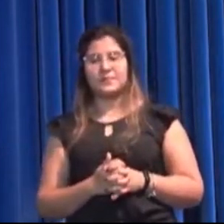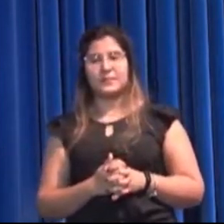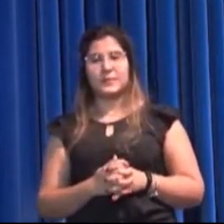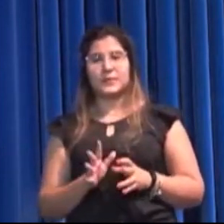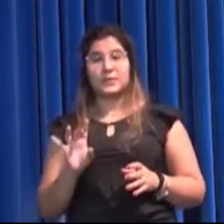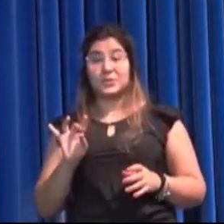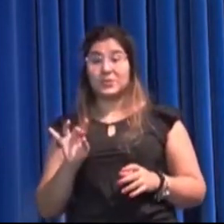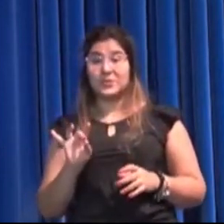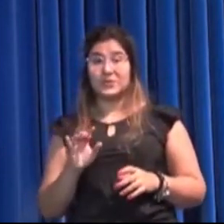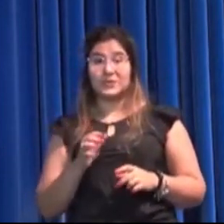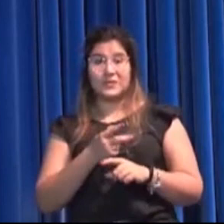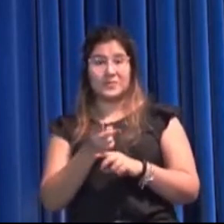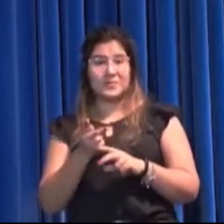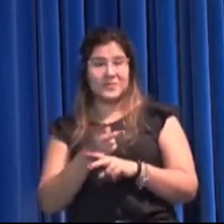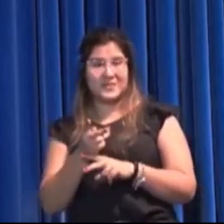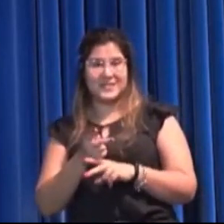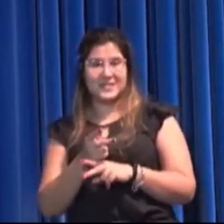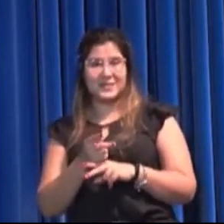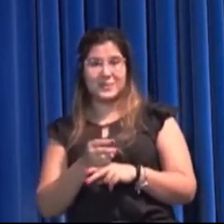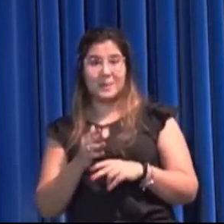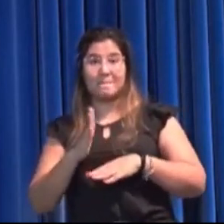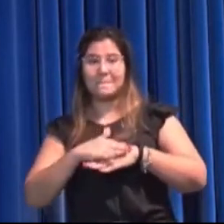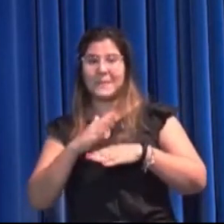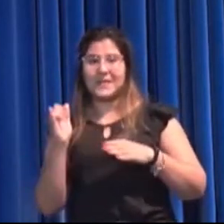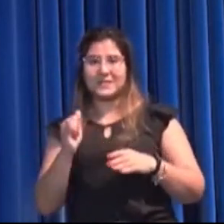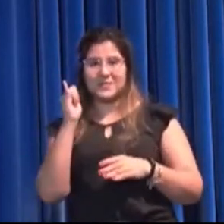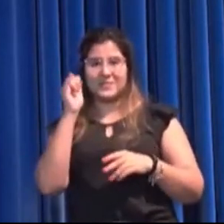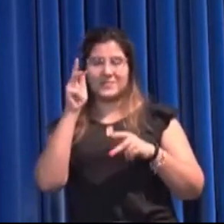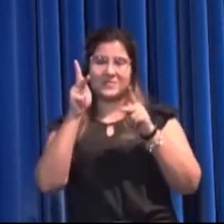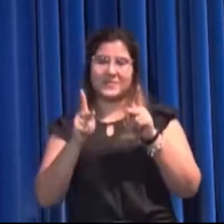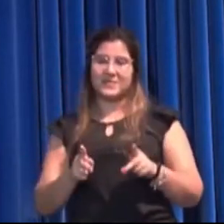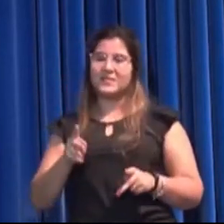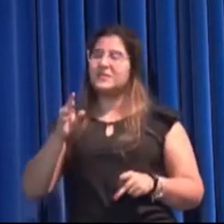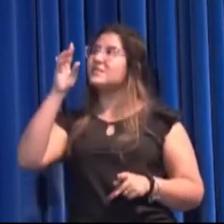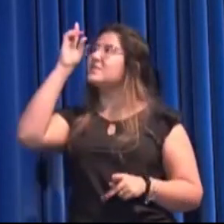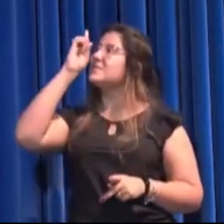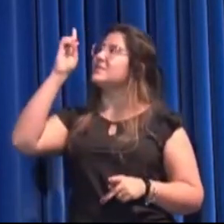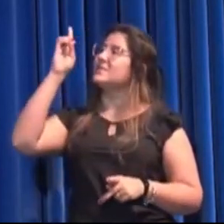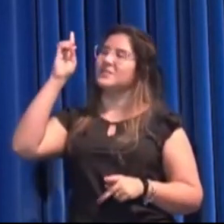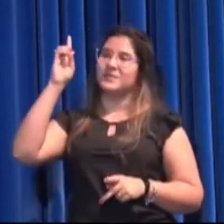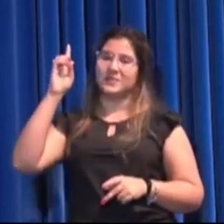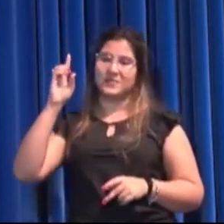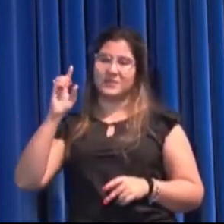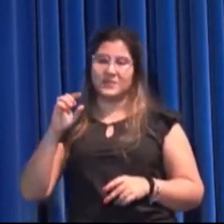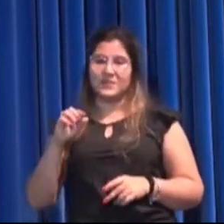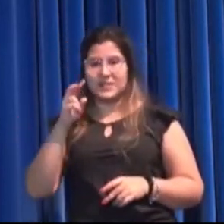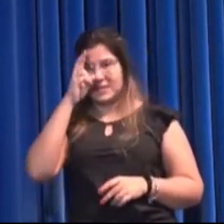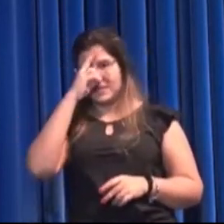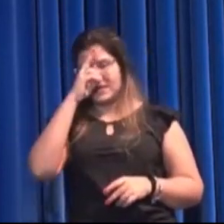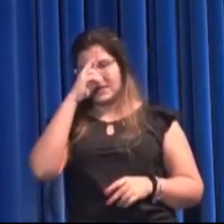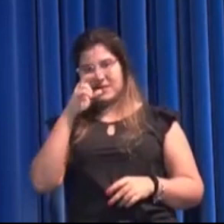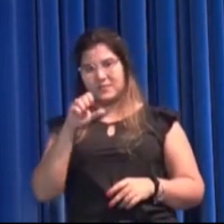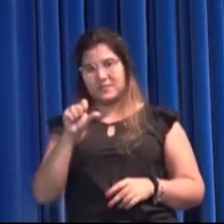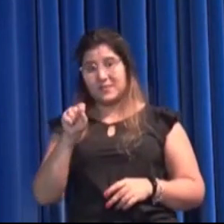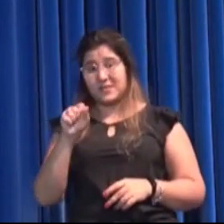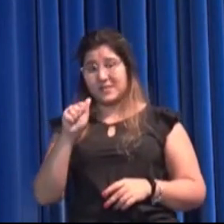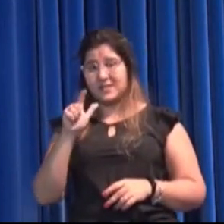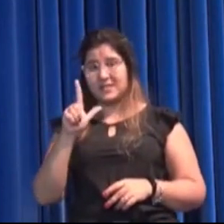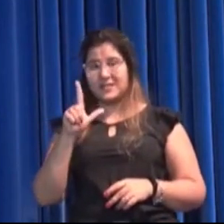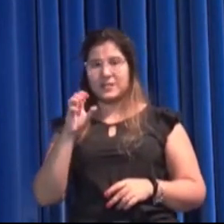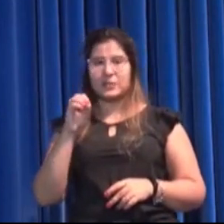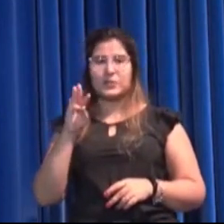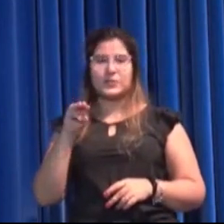a presença de Deus. Lembra do que ele disse a Salomão? Pede o